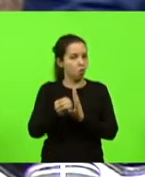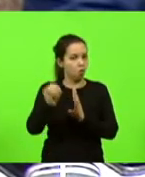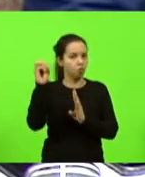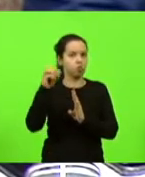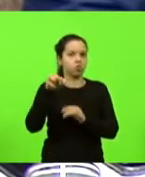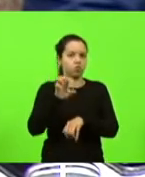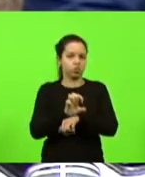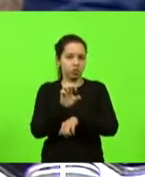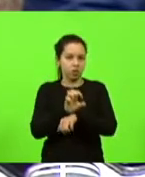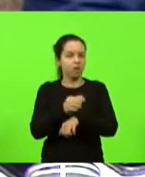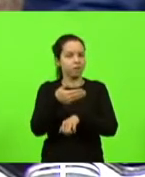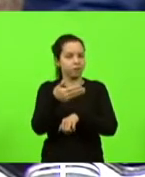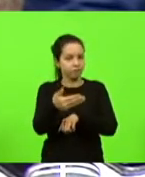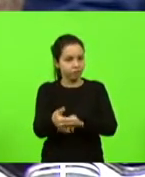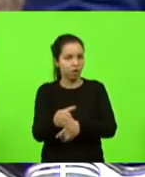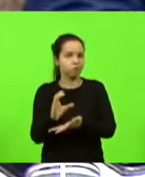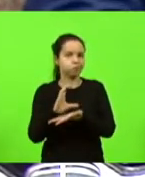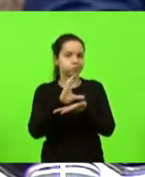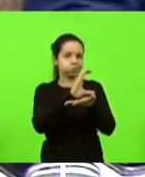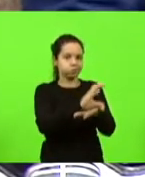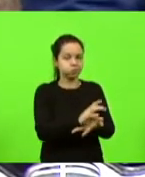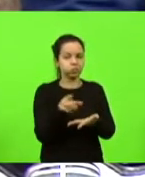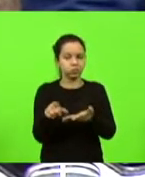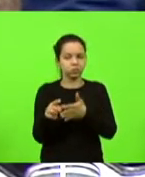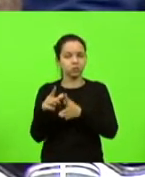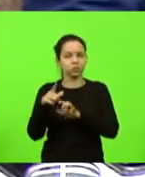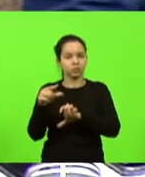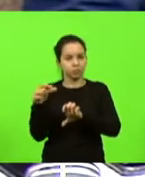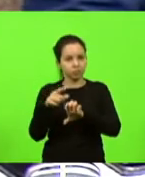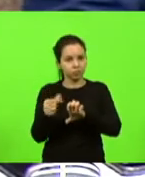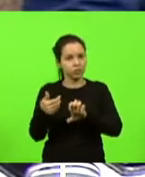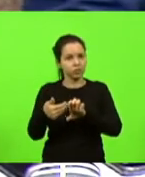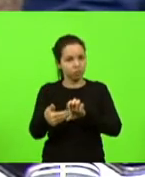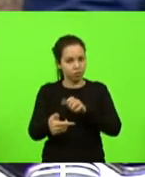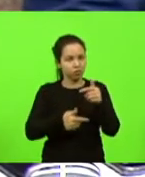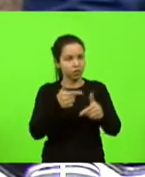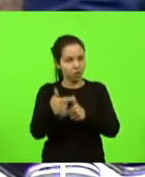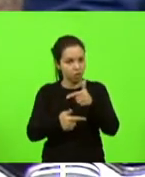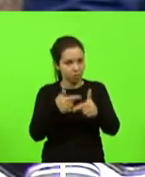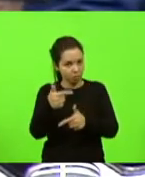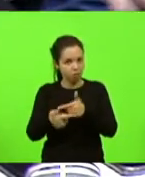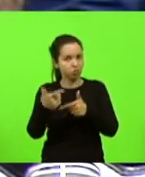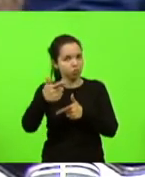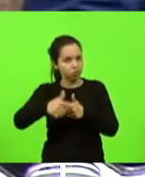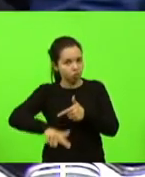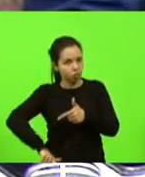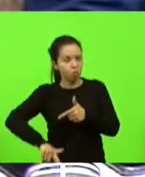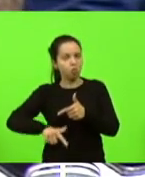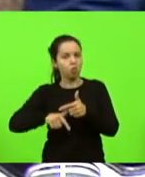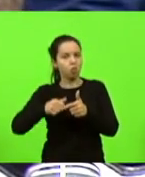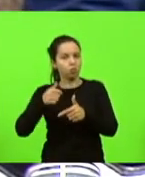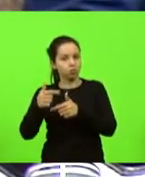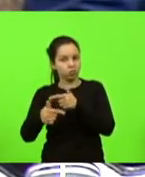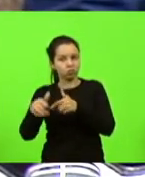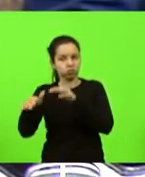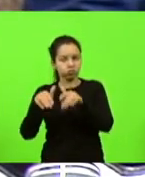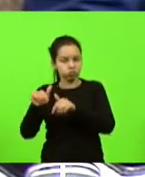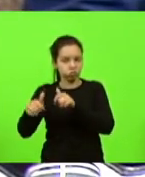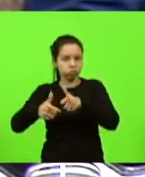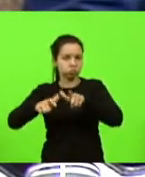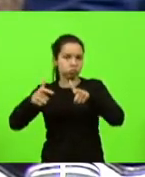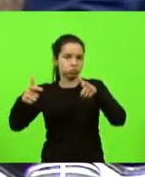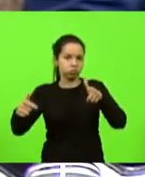Estado vai receber e esse empreendedor vai voltar a gerar renda, emprego, trabalho, vai crescer, prosperar e fazer o nosso